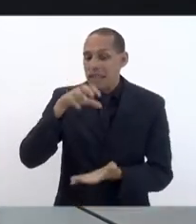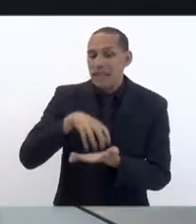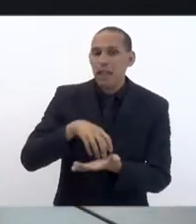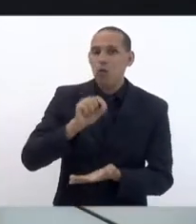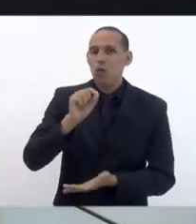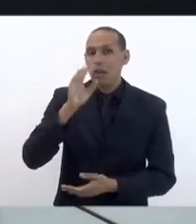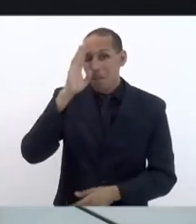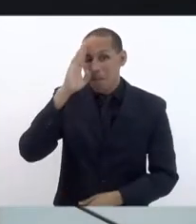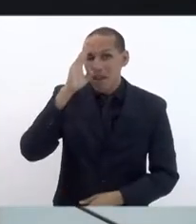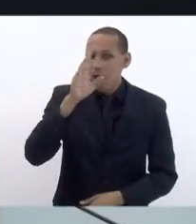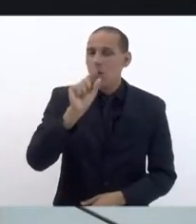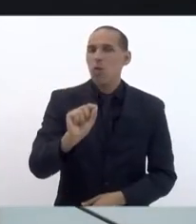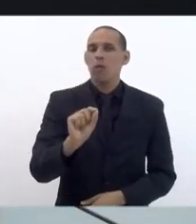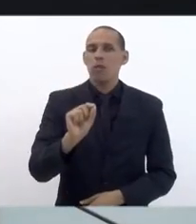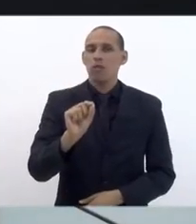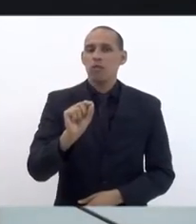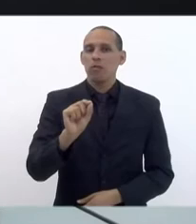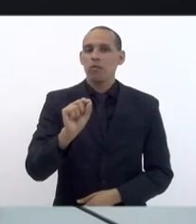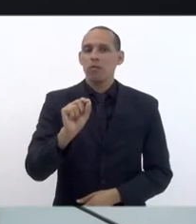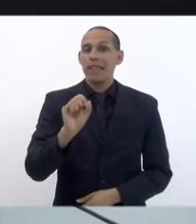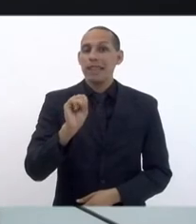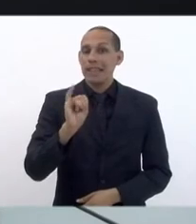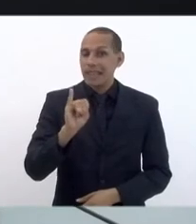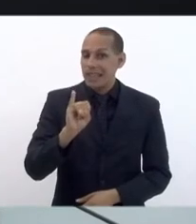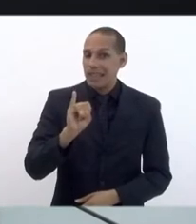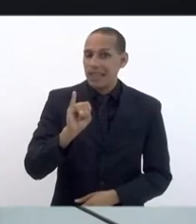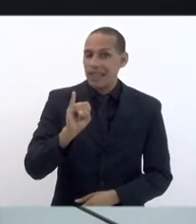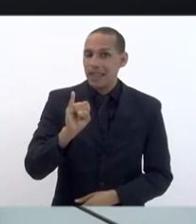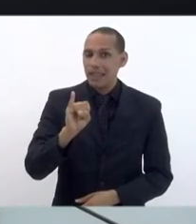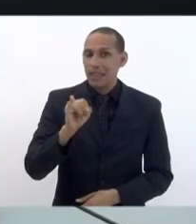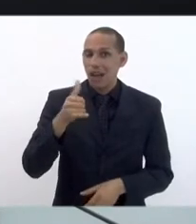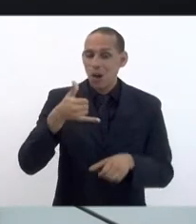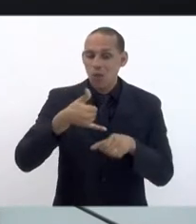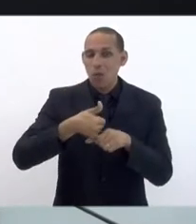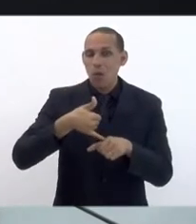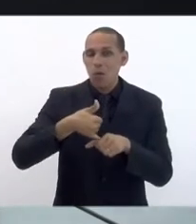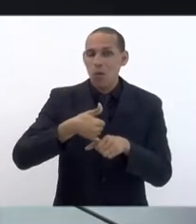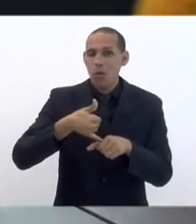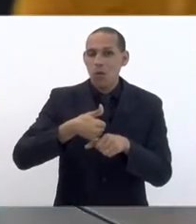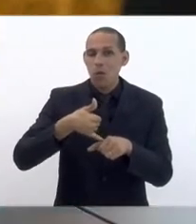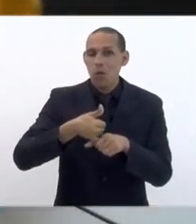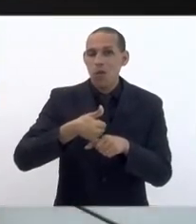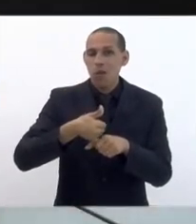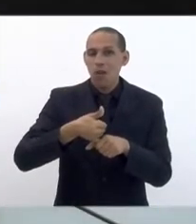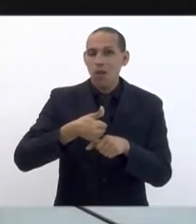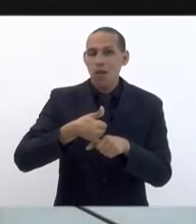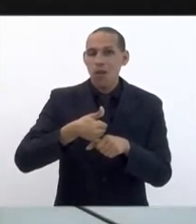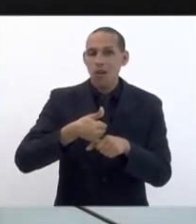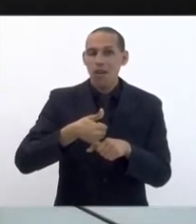ser se abolir os combustíveis fósseis.